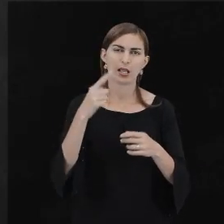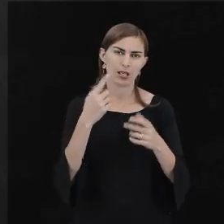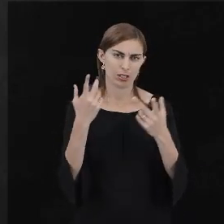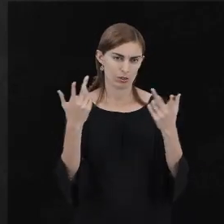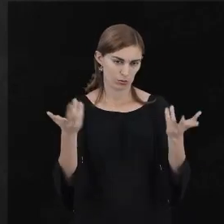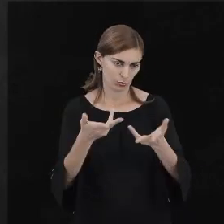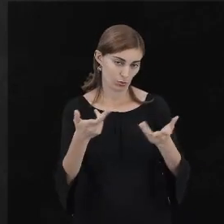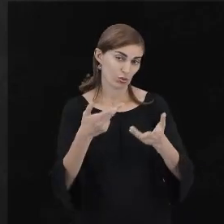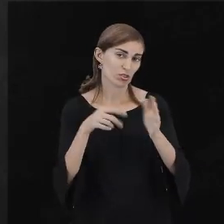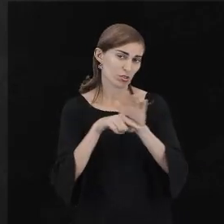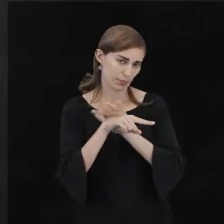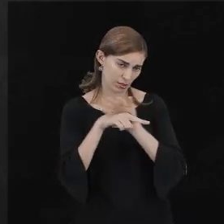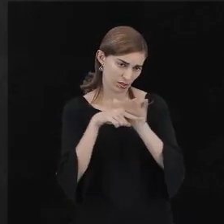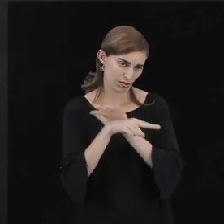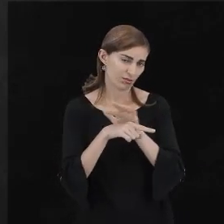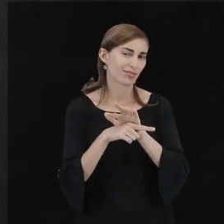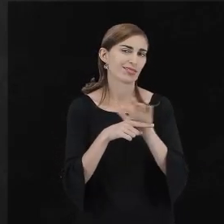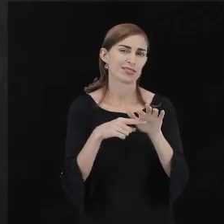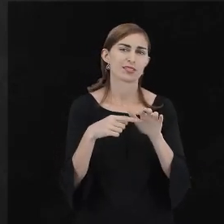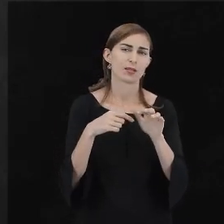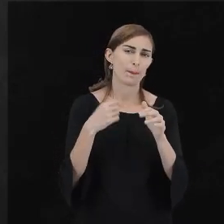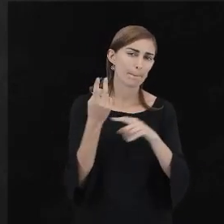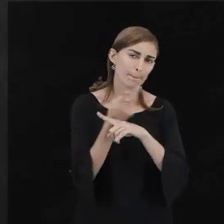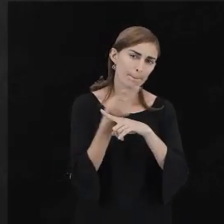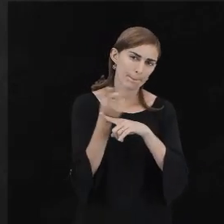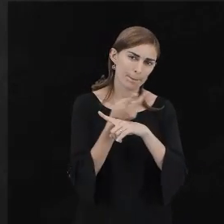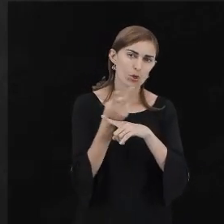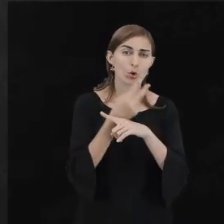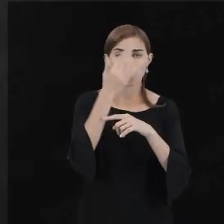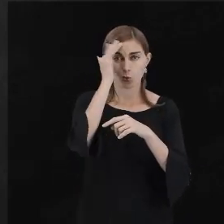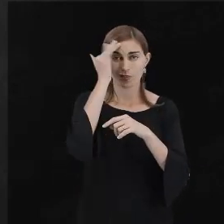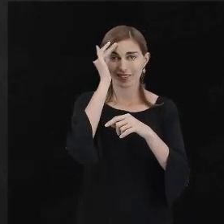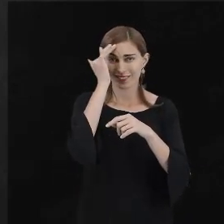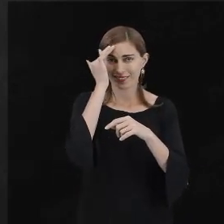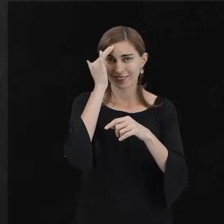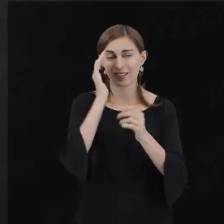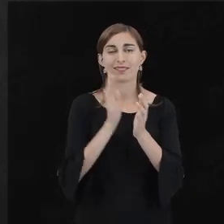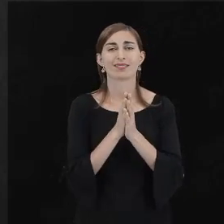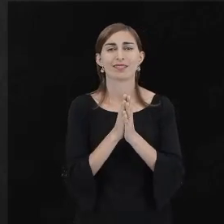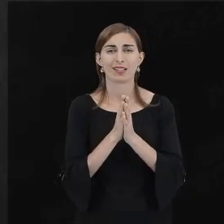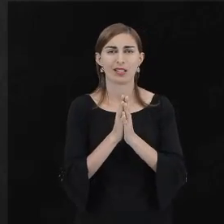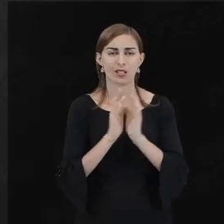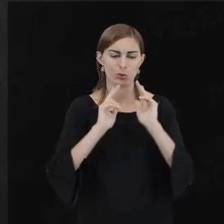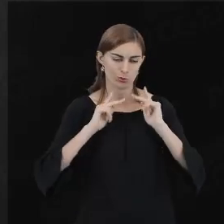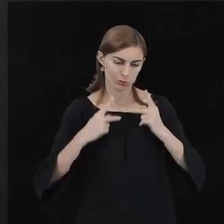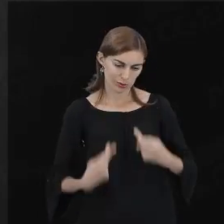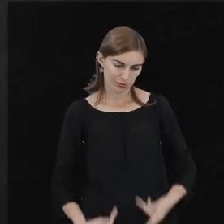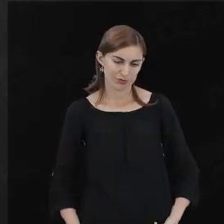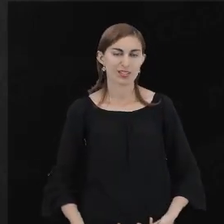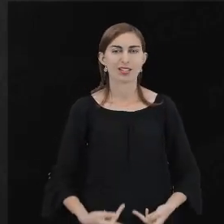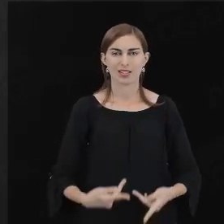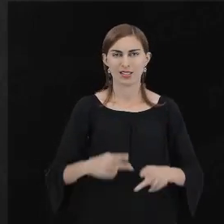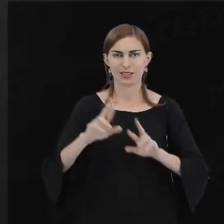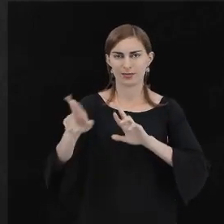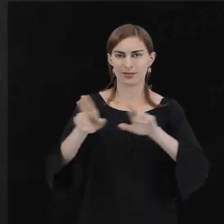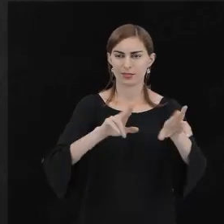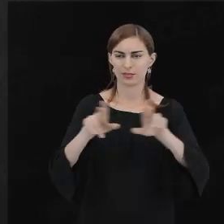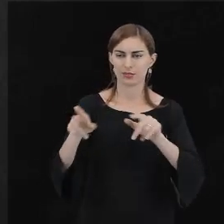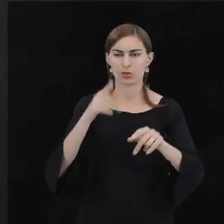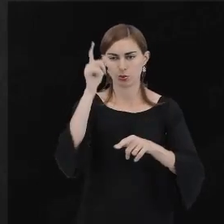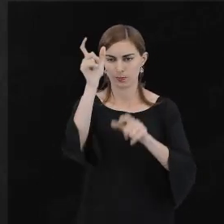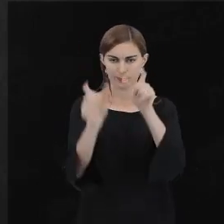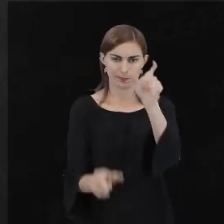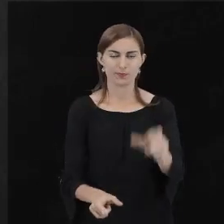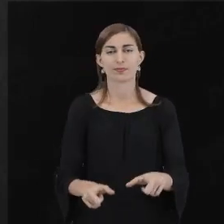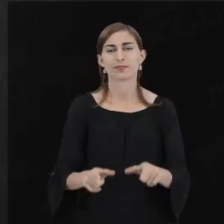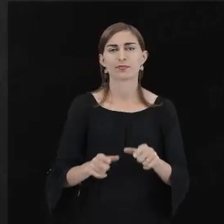extremamente frágil, né, que não se sustenta com as pesquisas atuais, que buscam a compreensão da interatividade humana nos